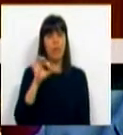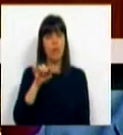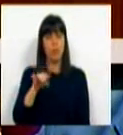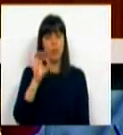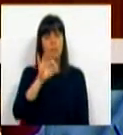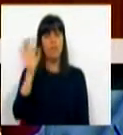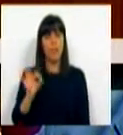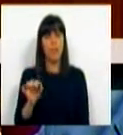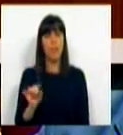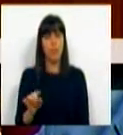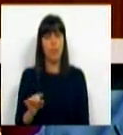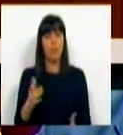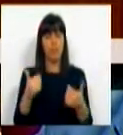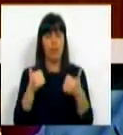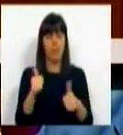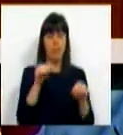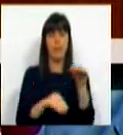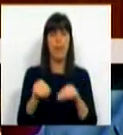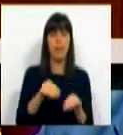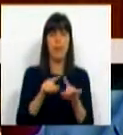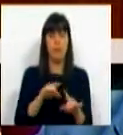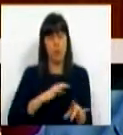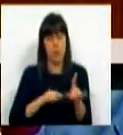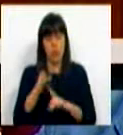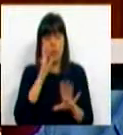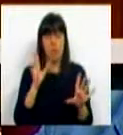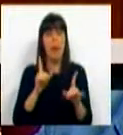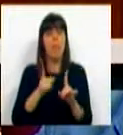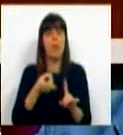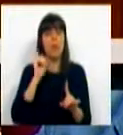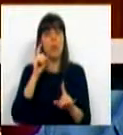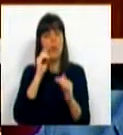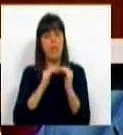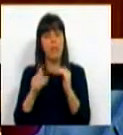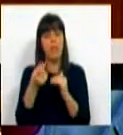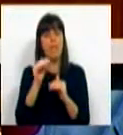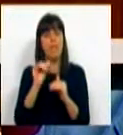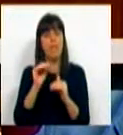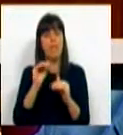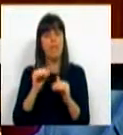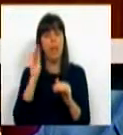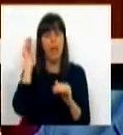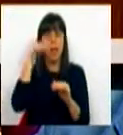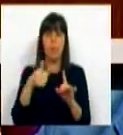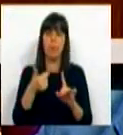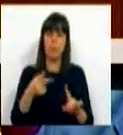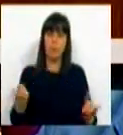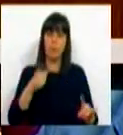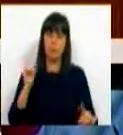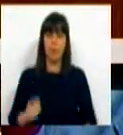pontos percentuais. É bom para as eleições, Sr. Deputado, mas não é bom para a estabilidade das finanças públicas da República.